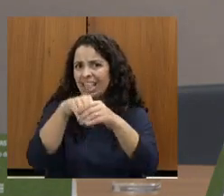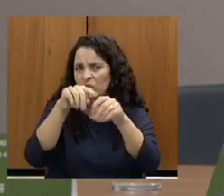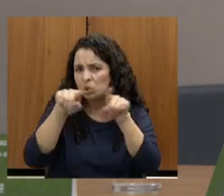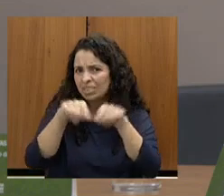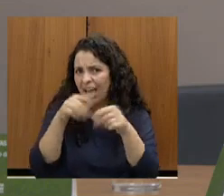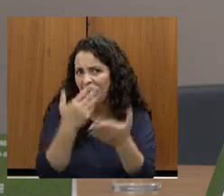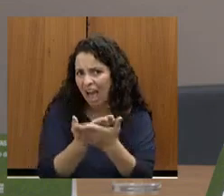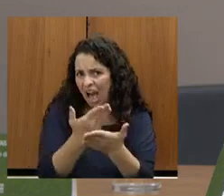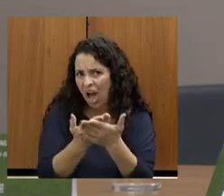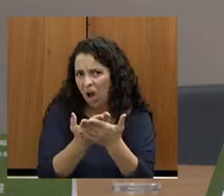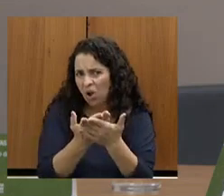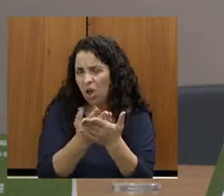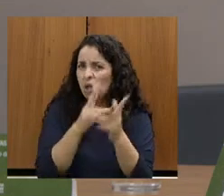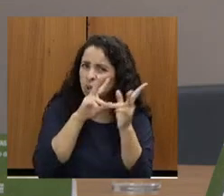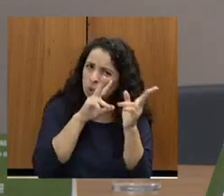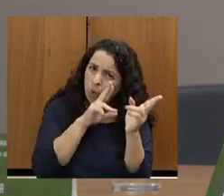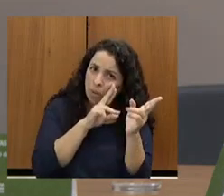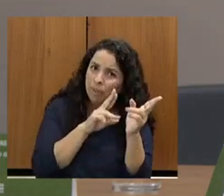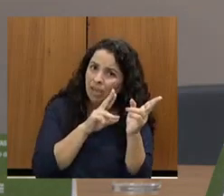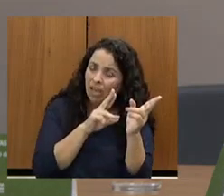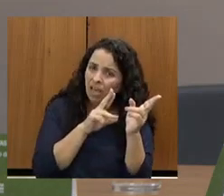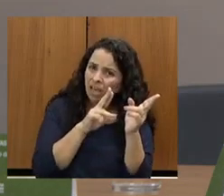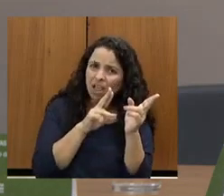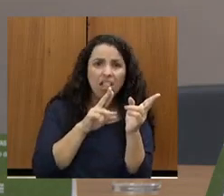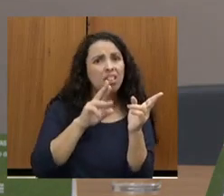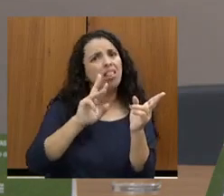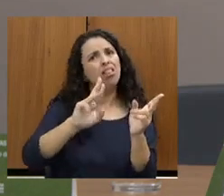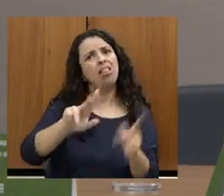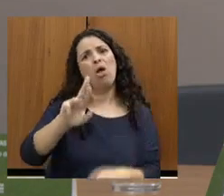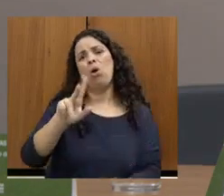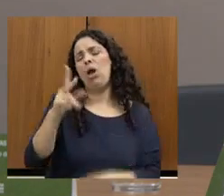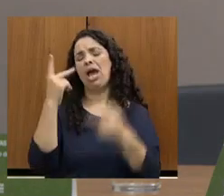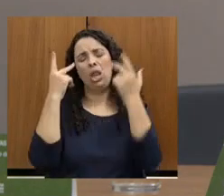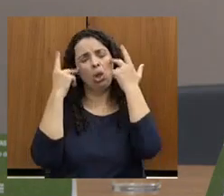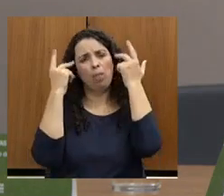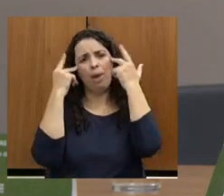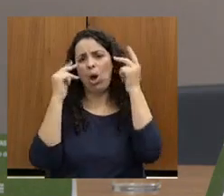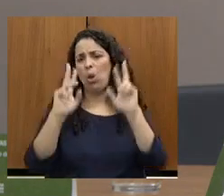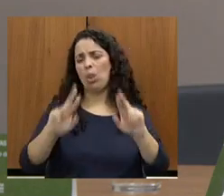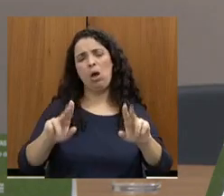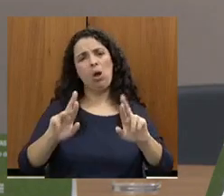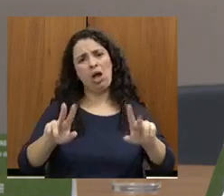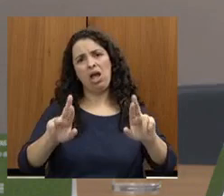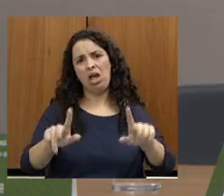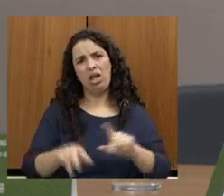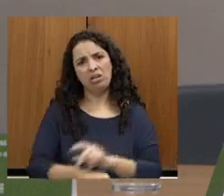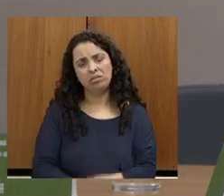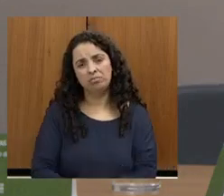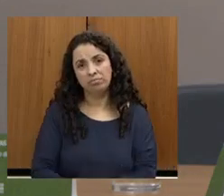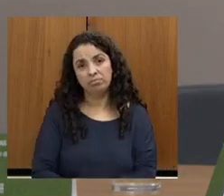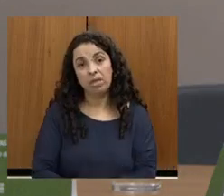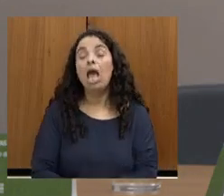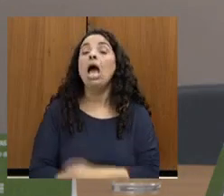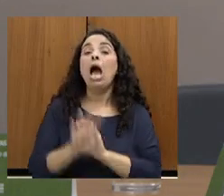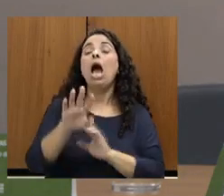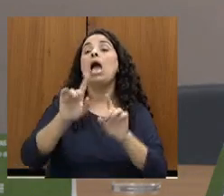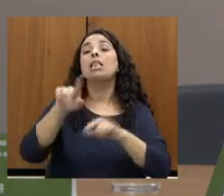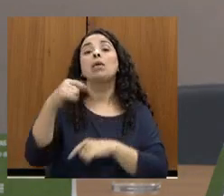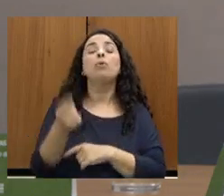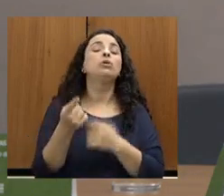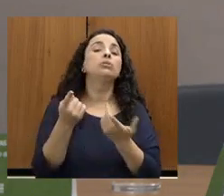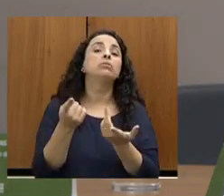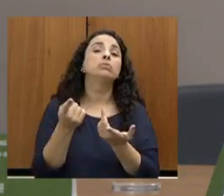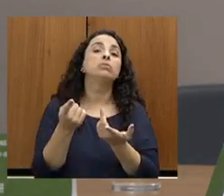A turma bate o sinal do recreio, o professor de português sai da sala e vai embora.